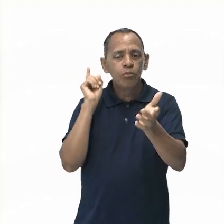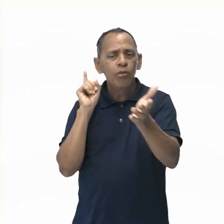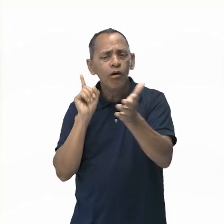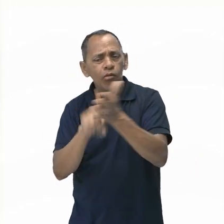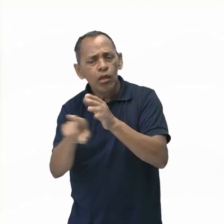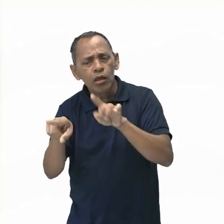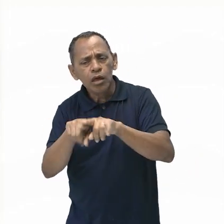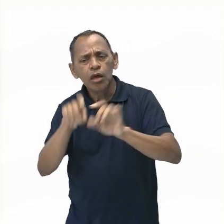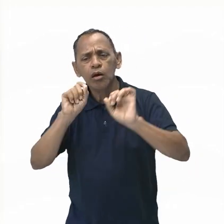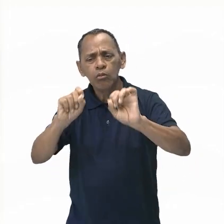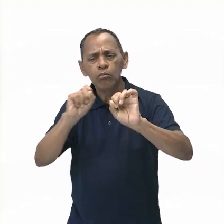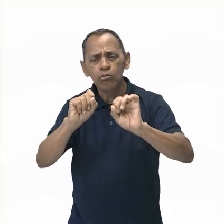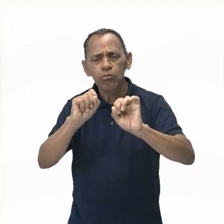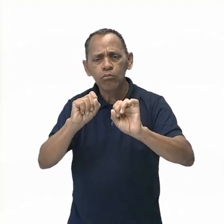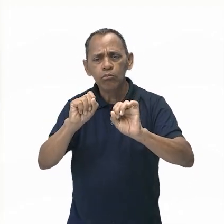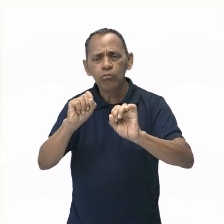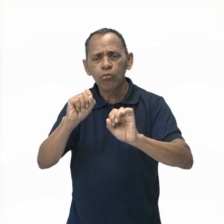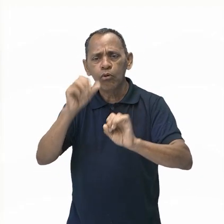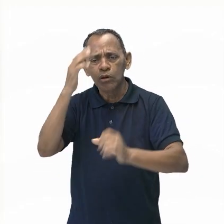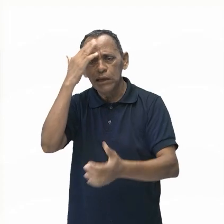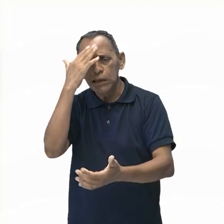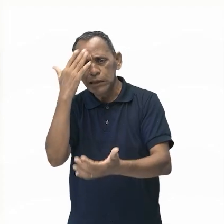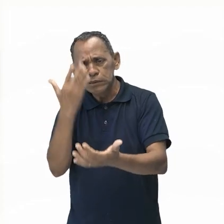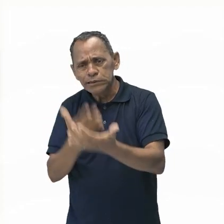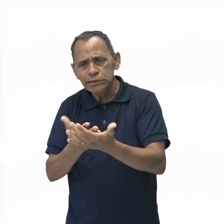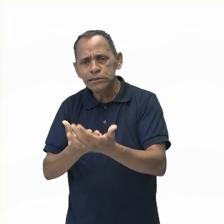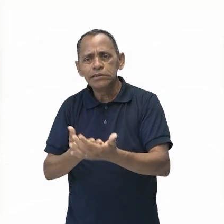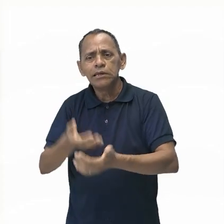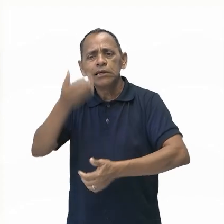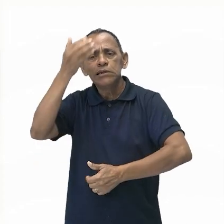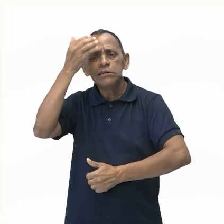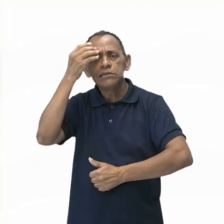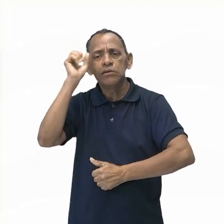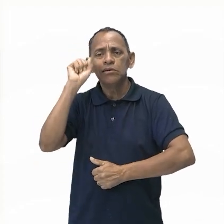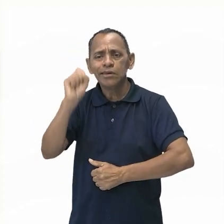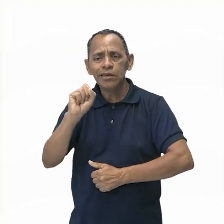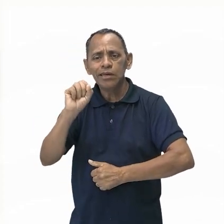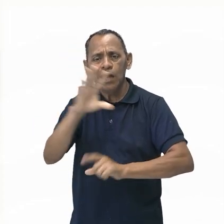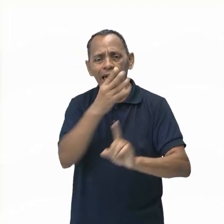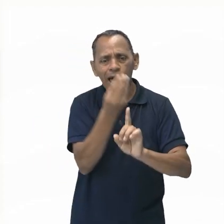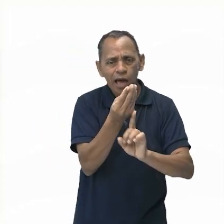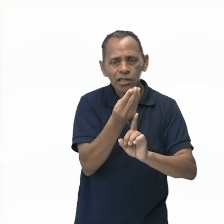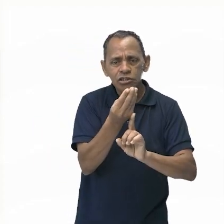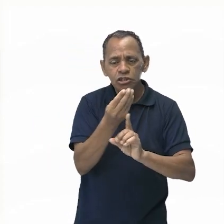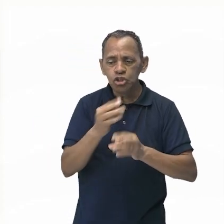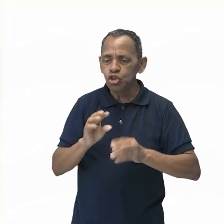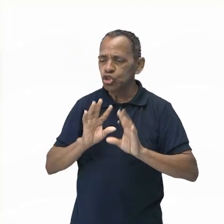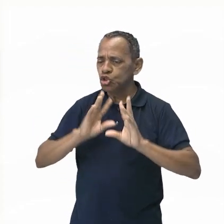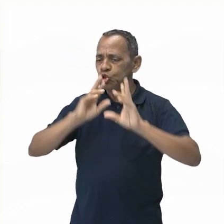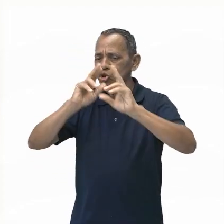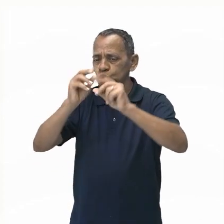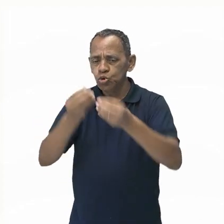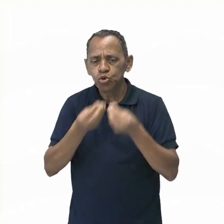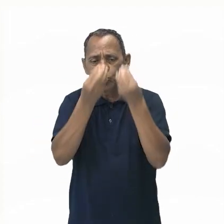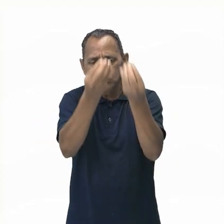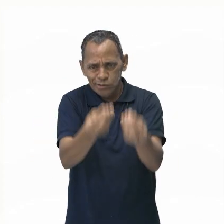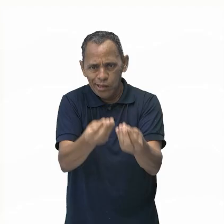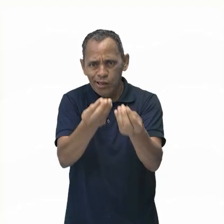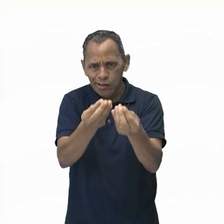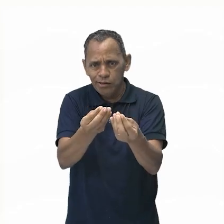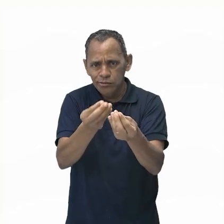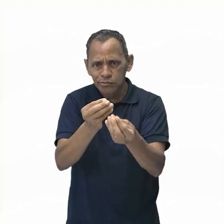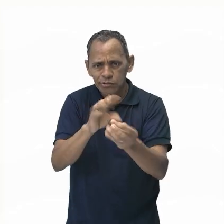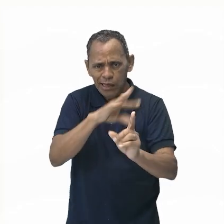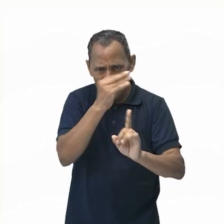ser considerado arte. Será que tudo que é exposto é arte realmente? Será que o público vai aderir